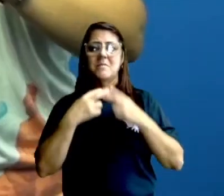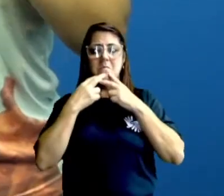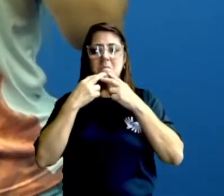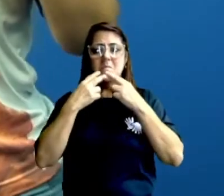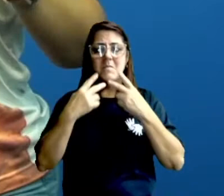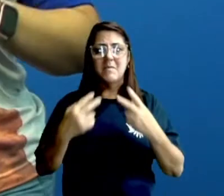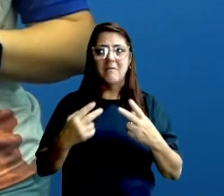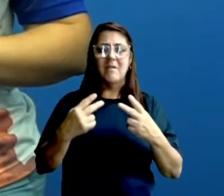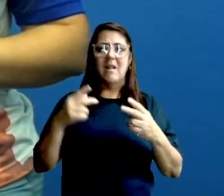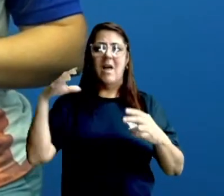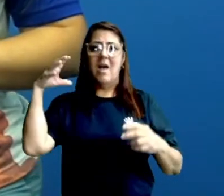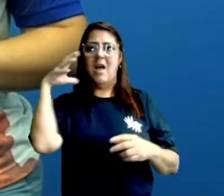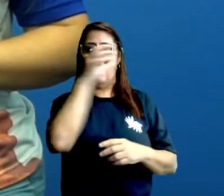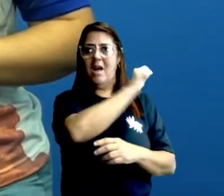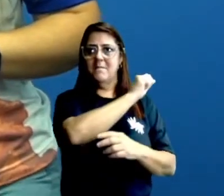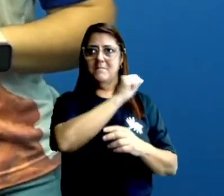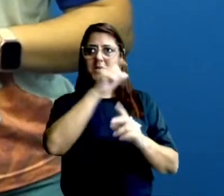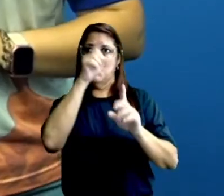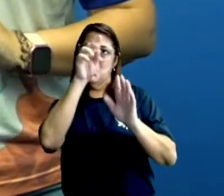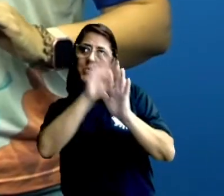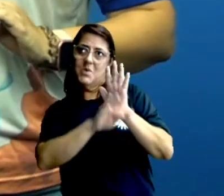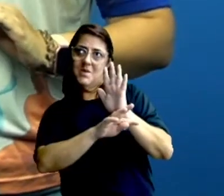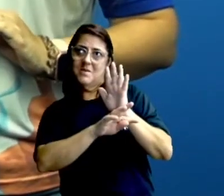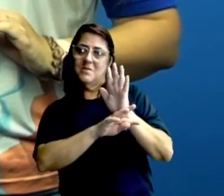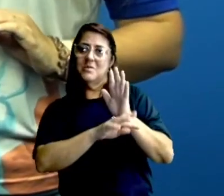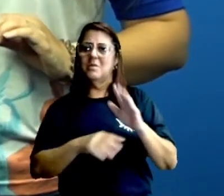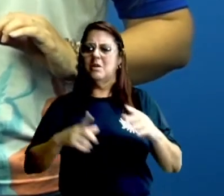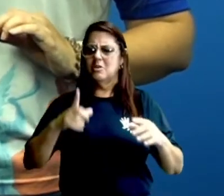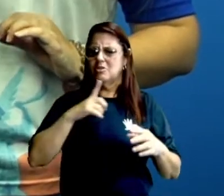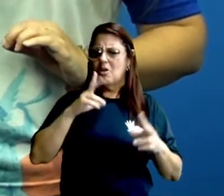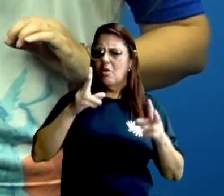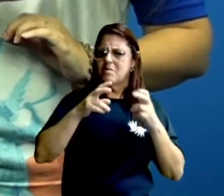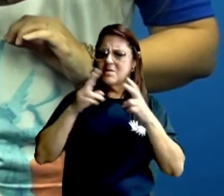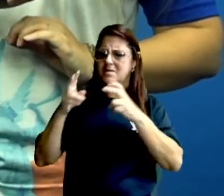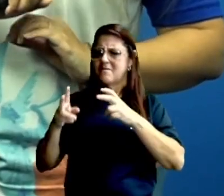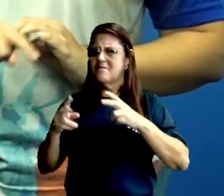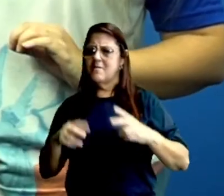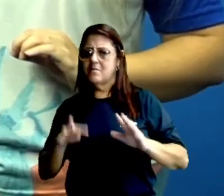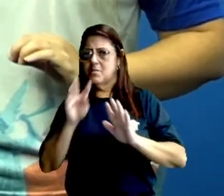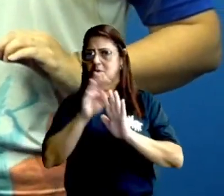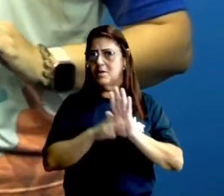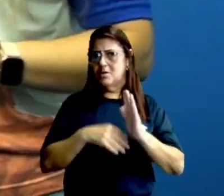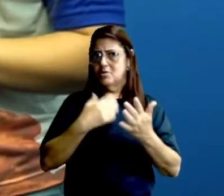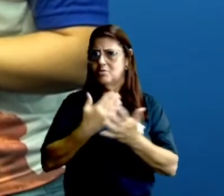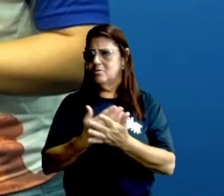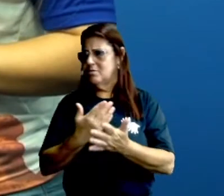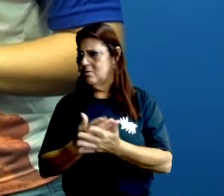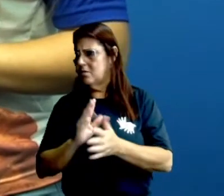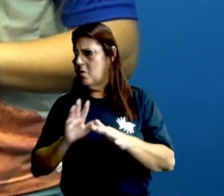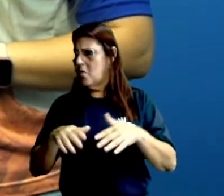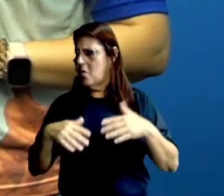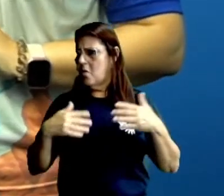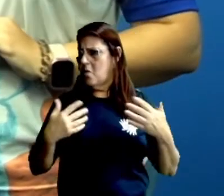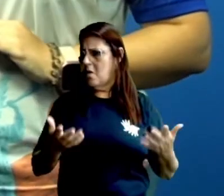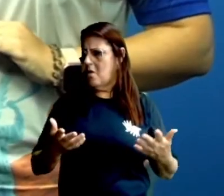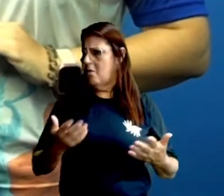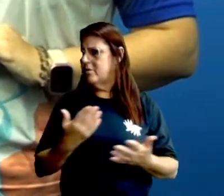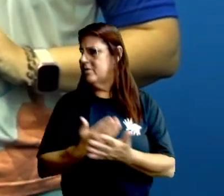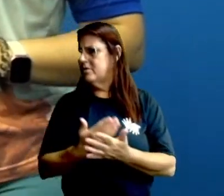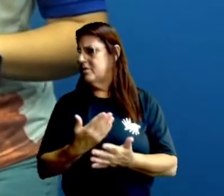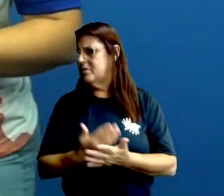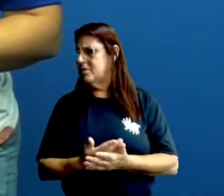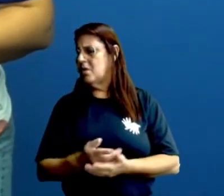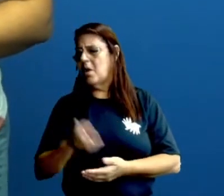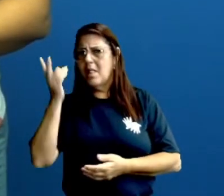pronunciar o texto bem rápido, tá? Então, nós já vimos alguns textinhos que estudamos. Qual foi o próximo texto que a gente